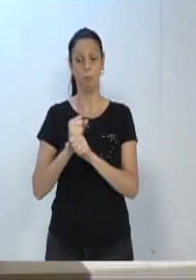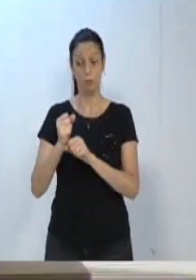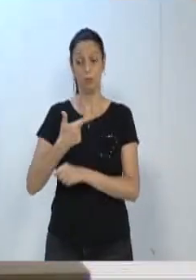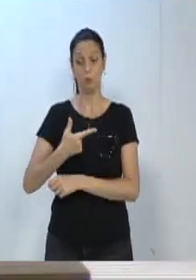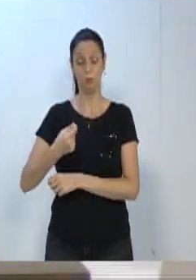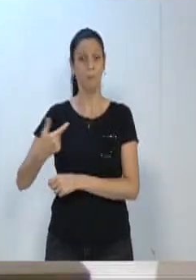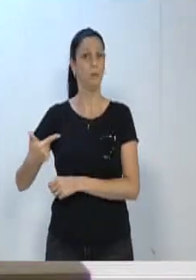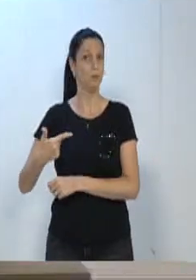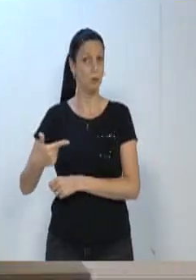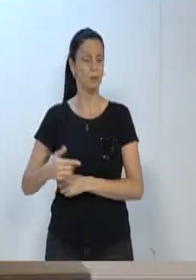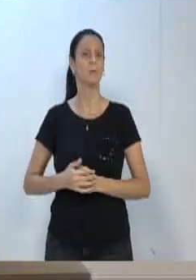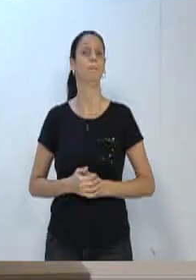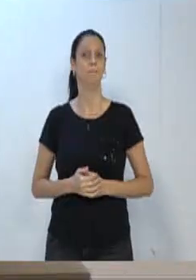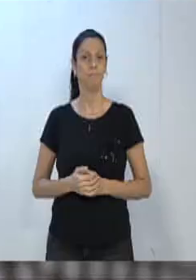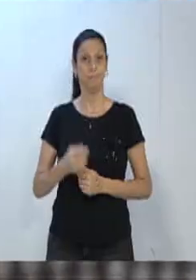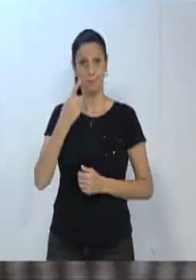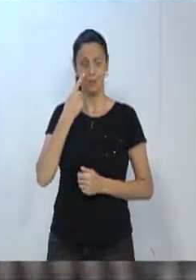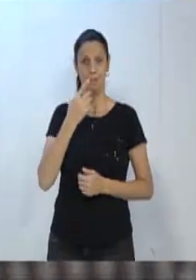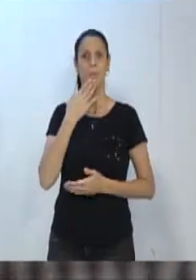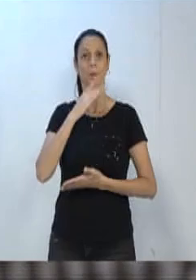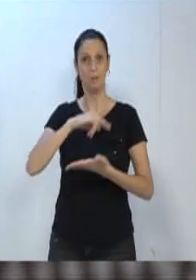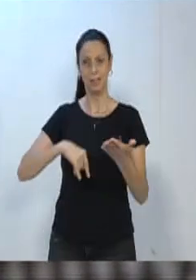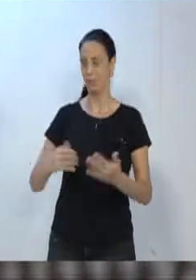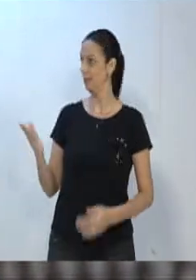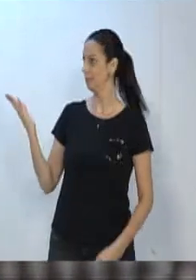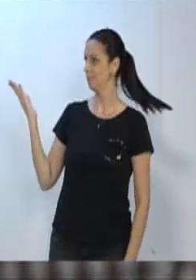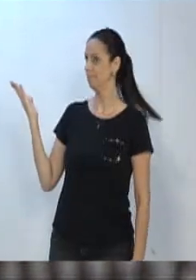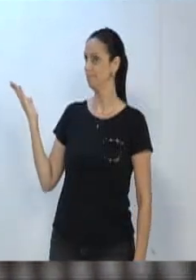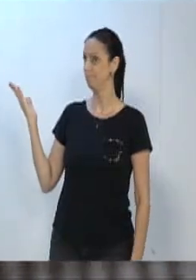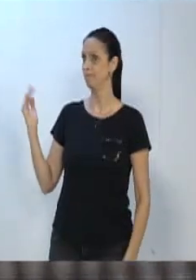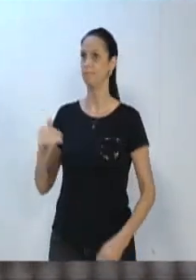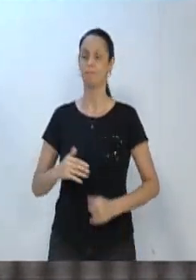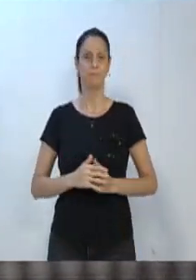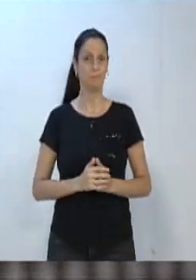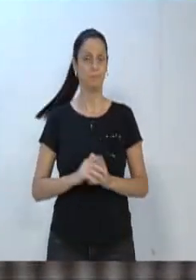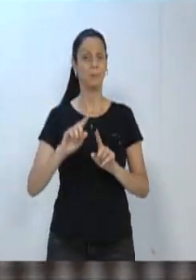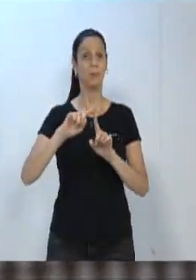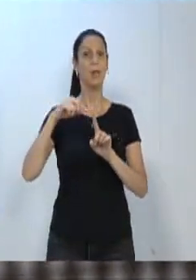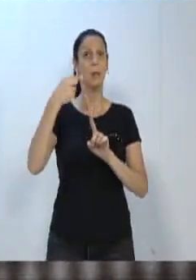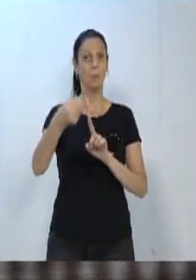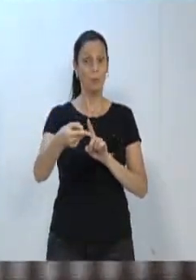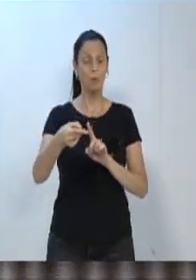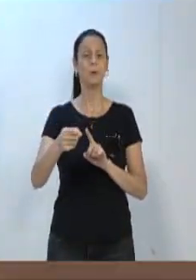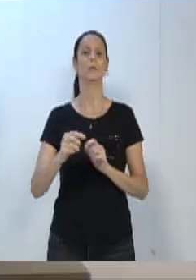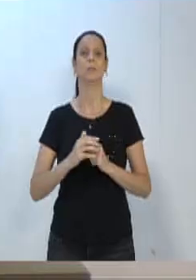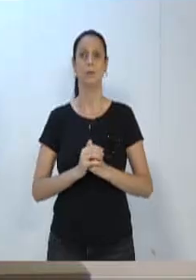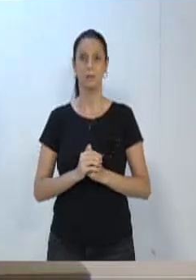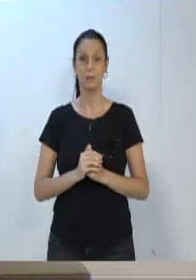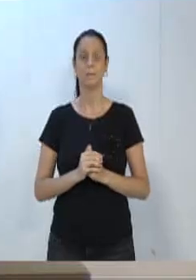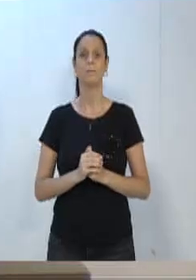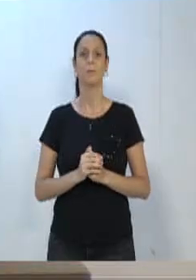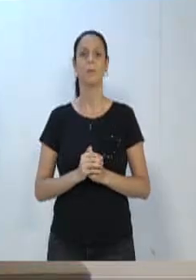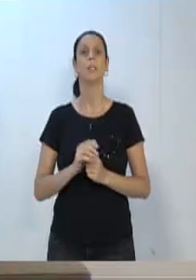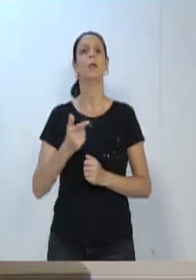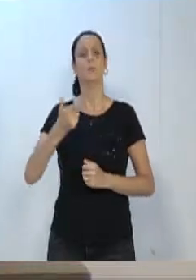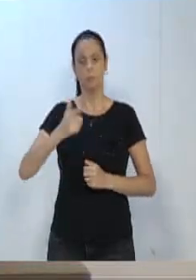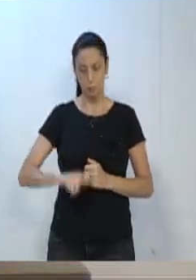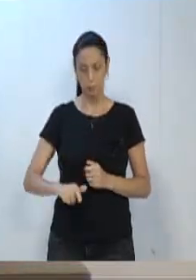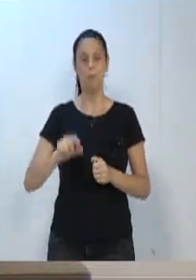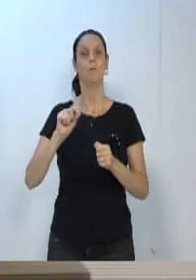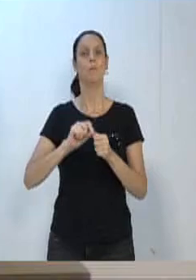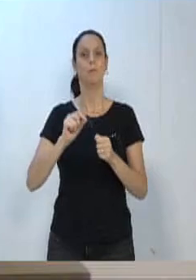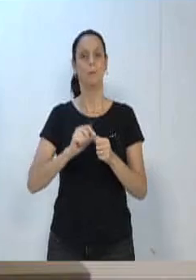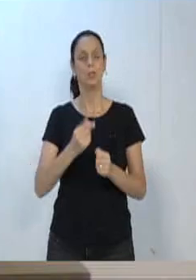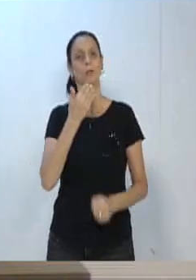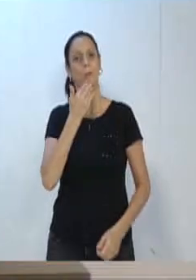Está aqui o pedido para quem queira ver. E logo em seguida, não contente com o retorno, eu fiz mais um pedido.